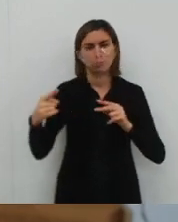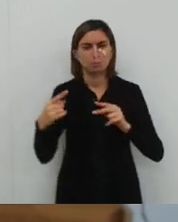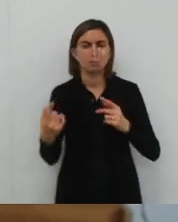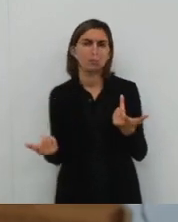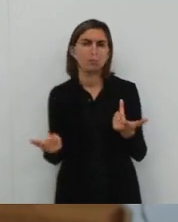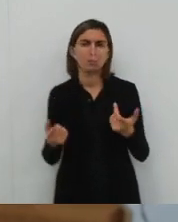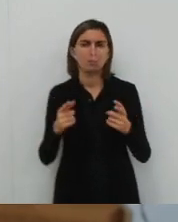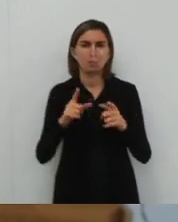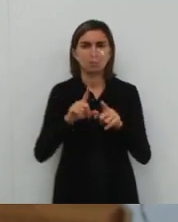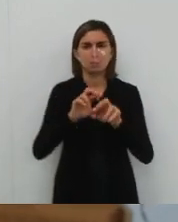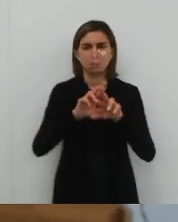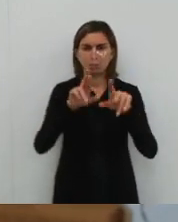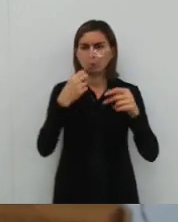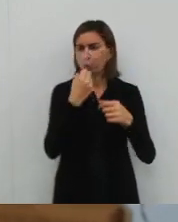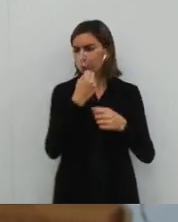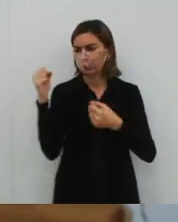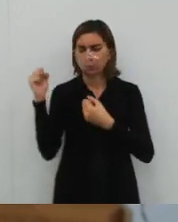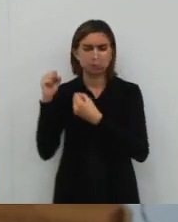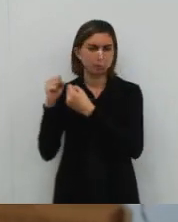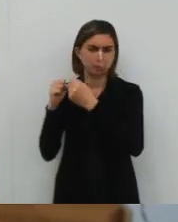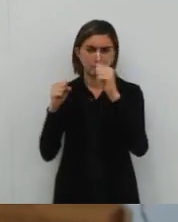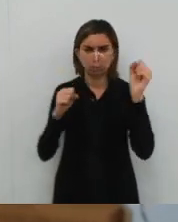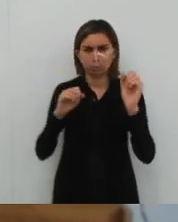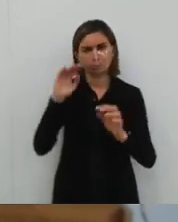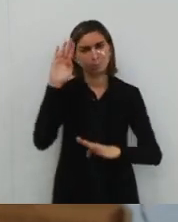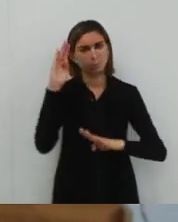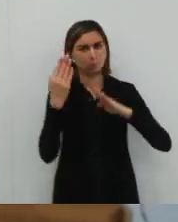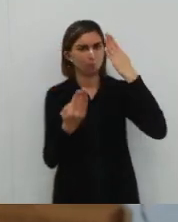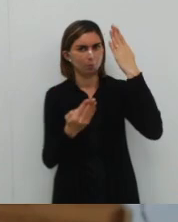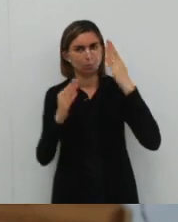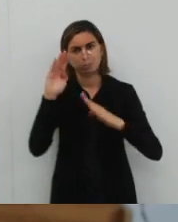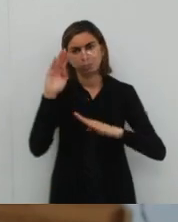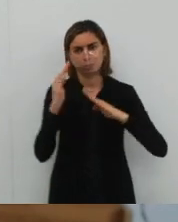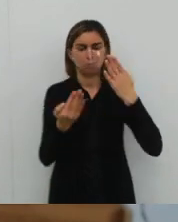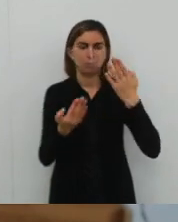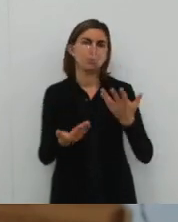dizer assim, de defensivos biológicos, ou seja,